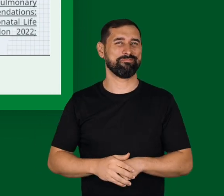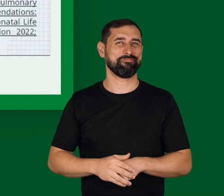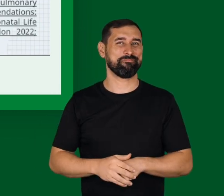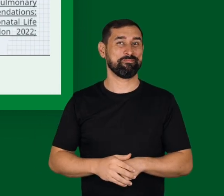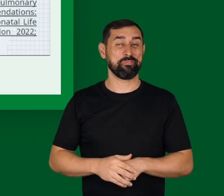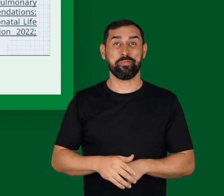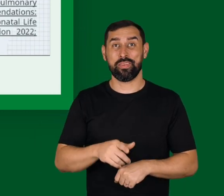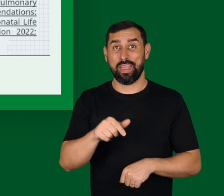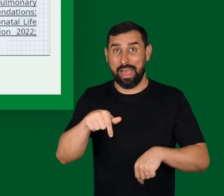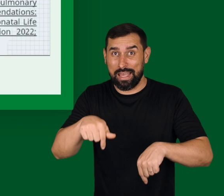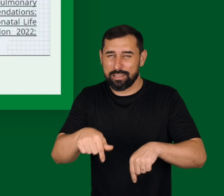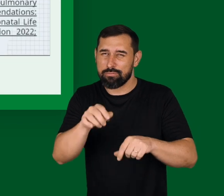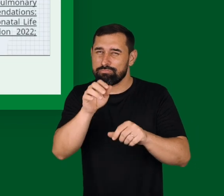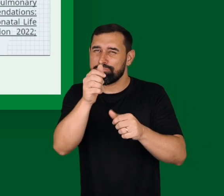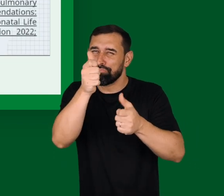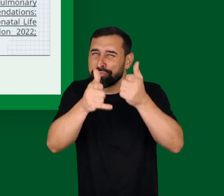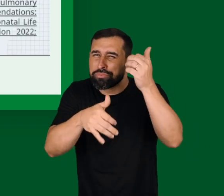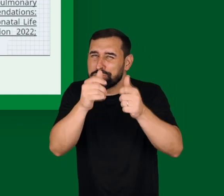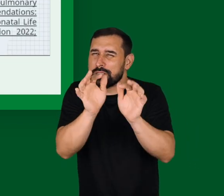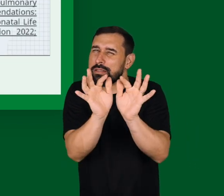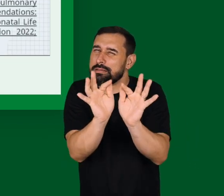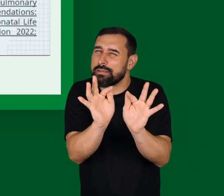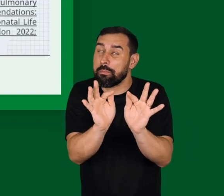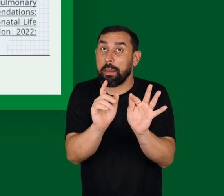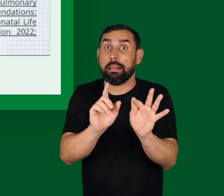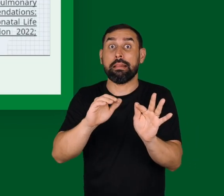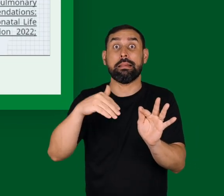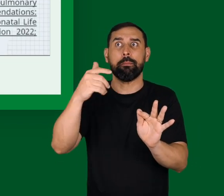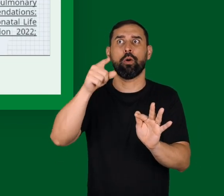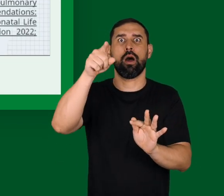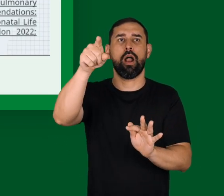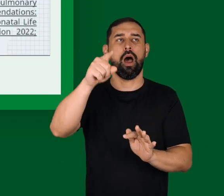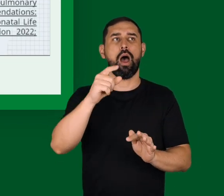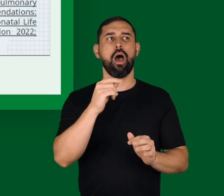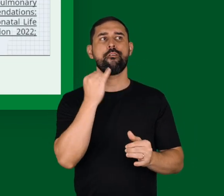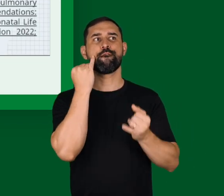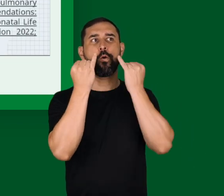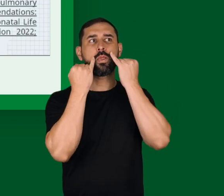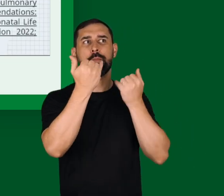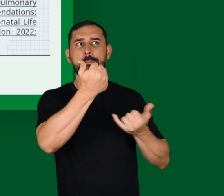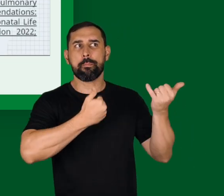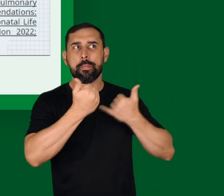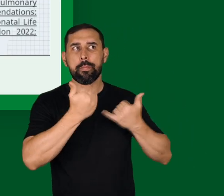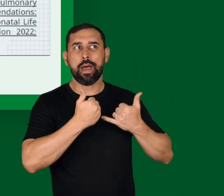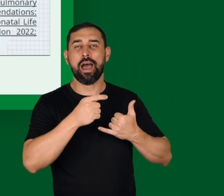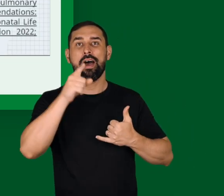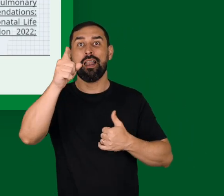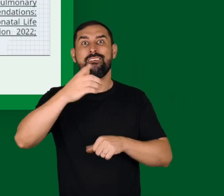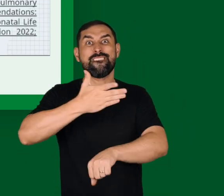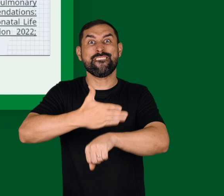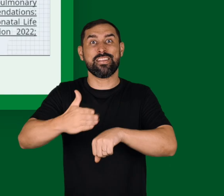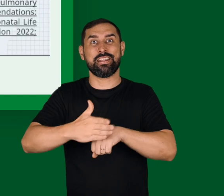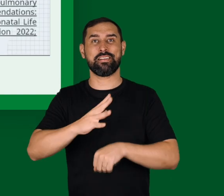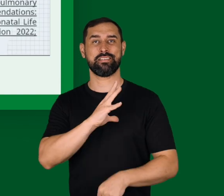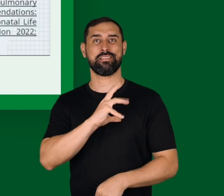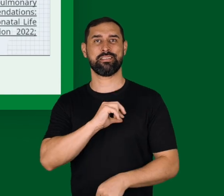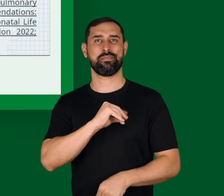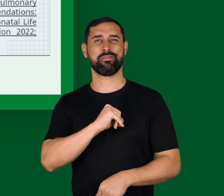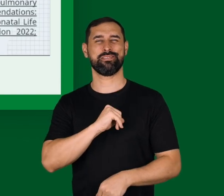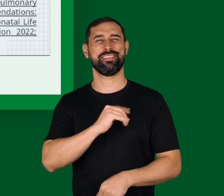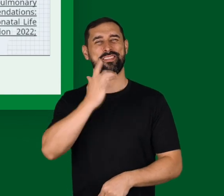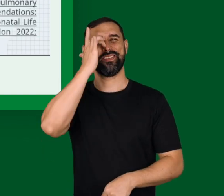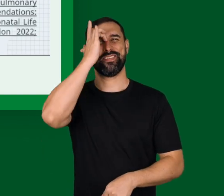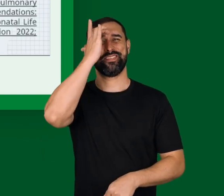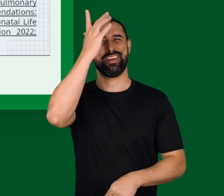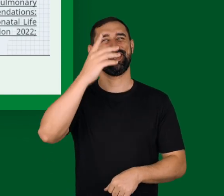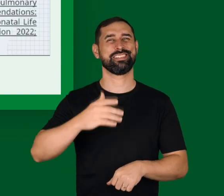tenha contribuído um pouquinho para vocês irem para as atividades práticas lá no SAMU, com um pouco mais de informação para poder